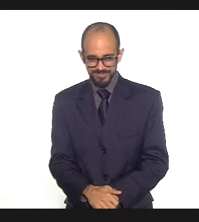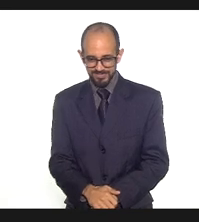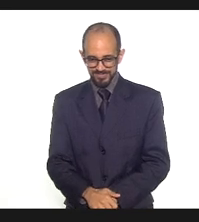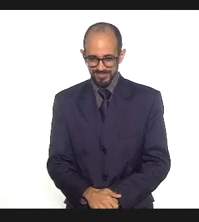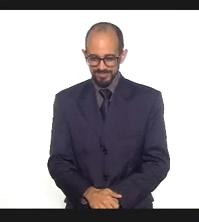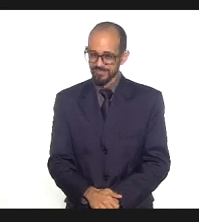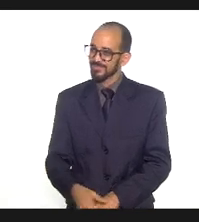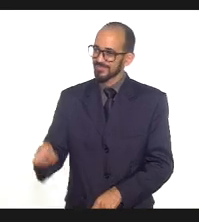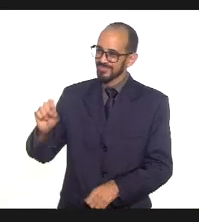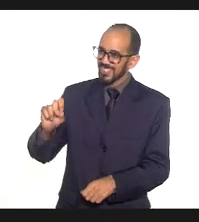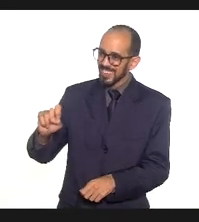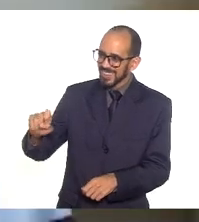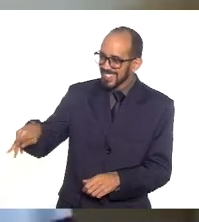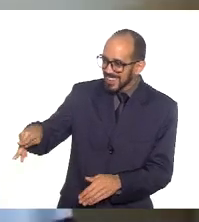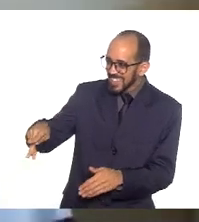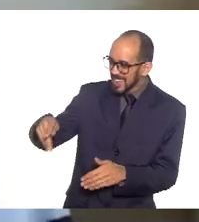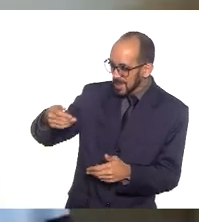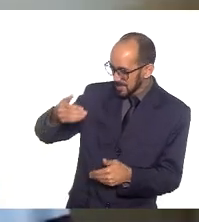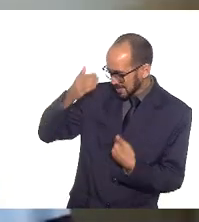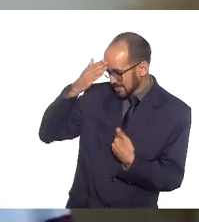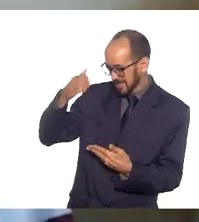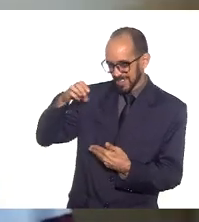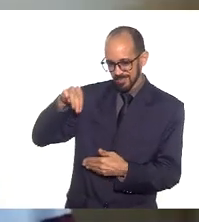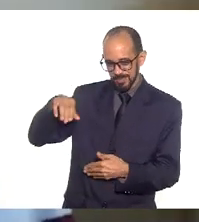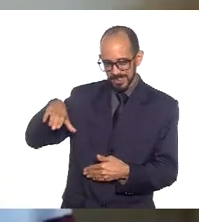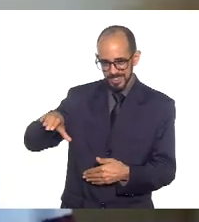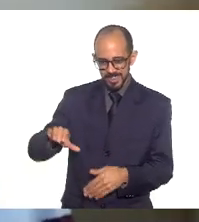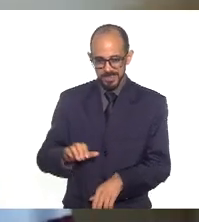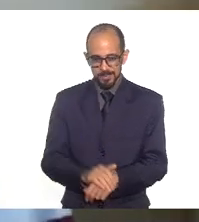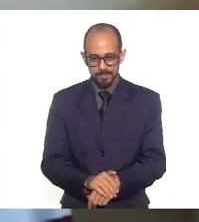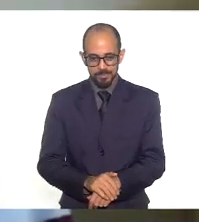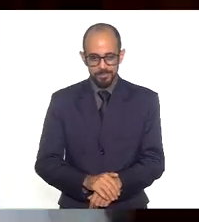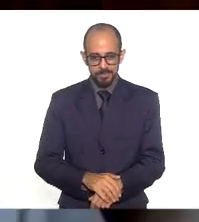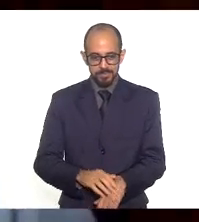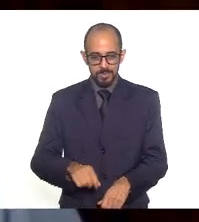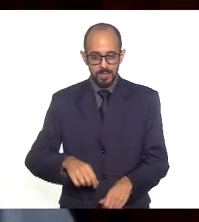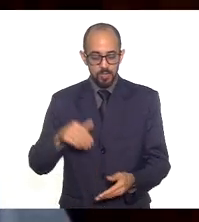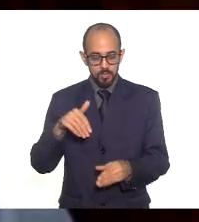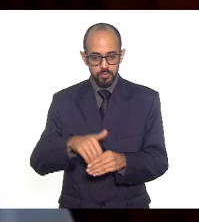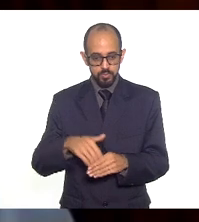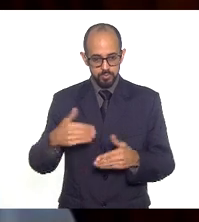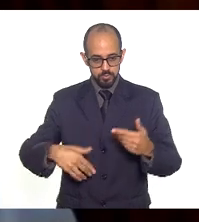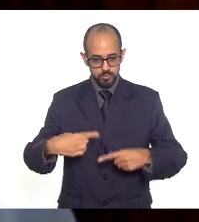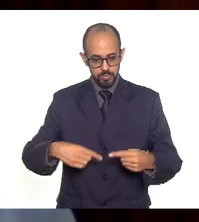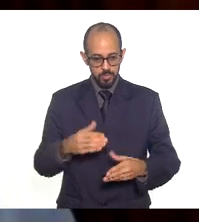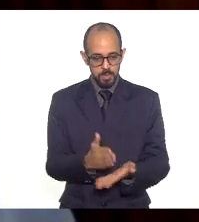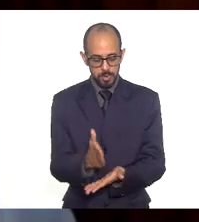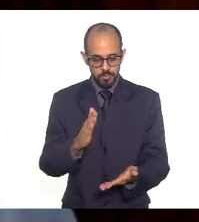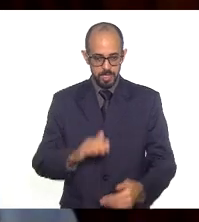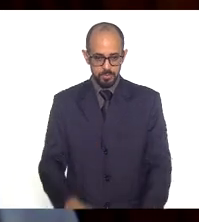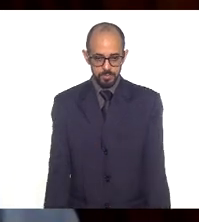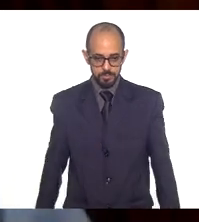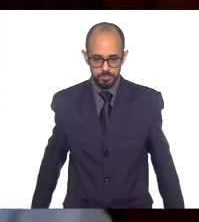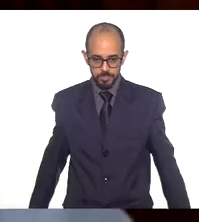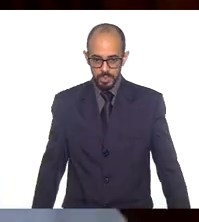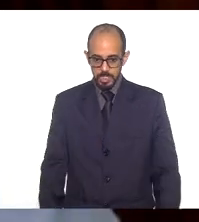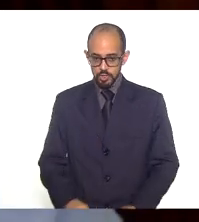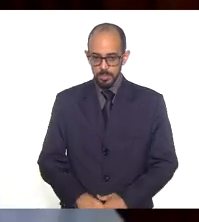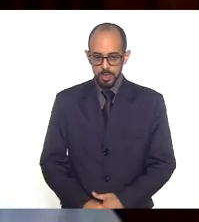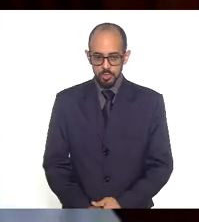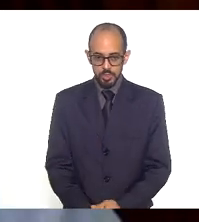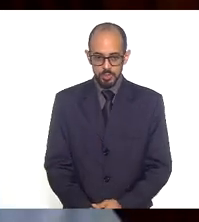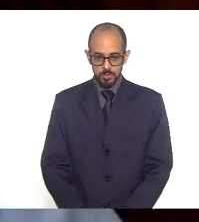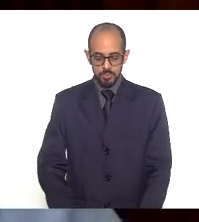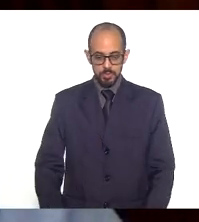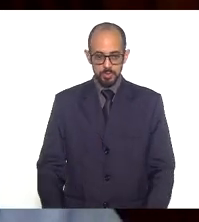Tá certo. Cara. Não vale para ele. Em discussão, em votação, aprovado. O sexto da